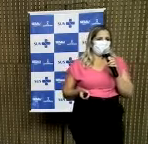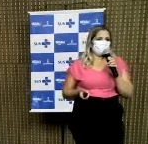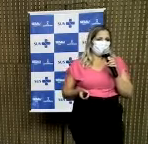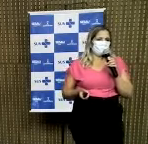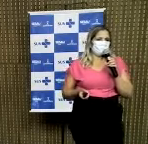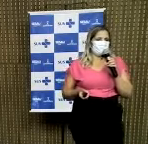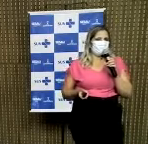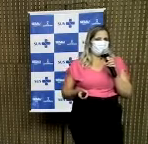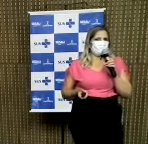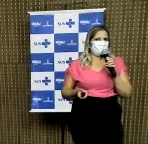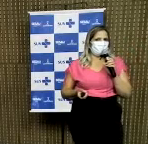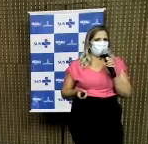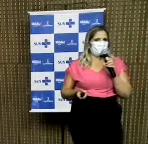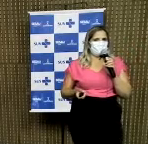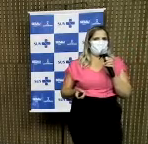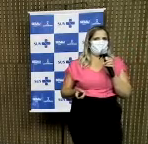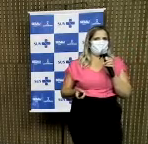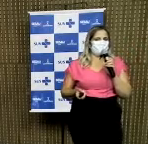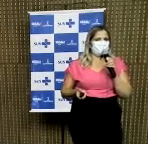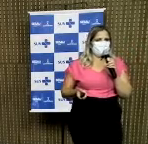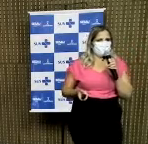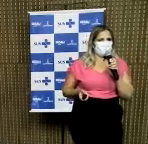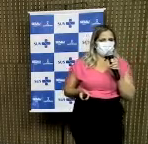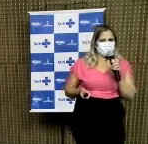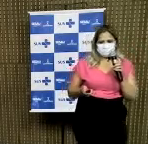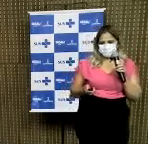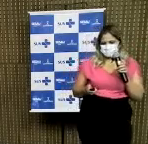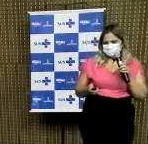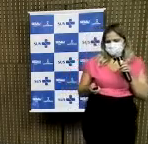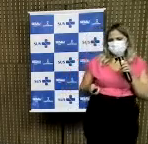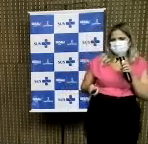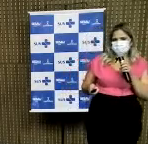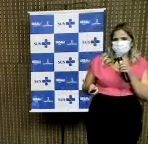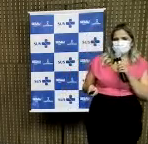famílias, de uma região rural ali próximo da unidade.